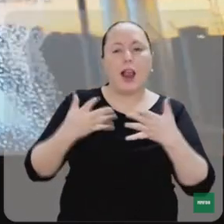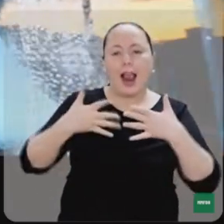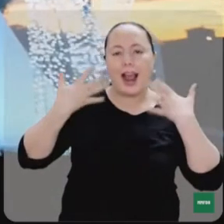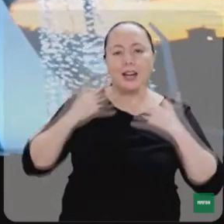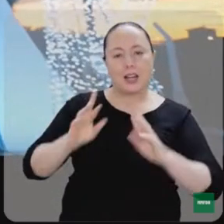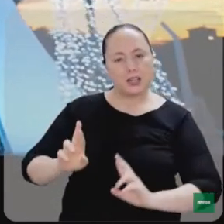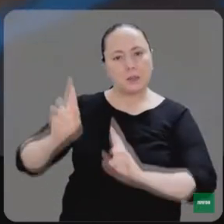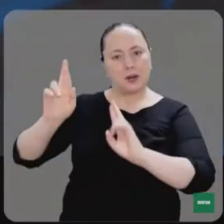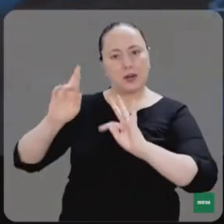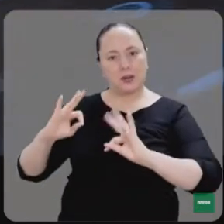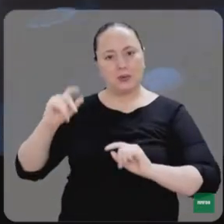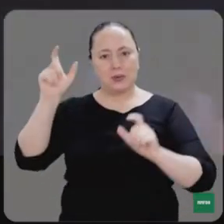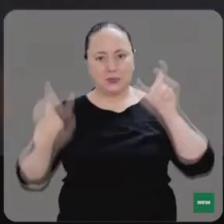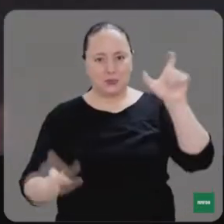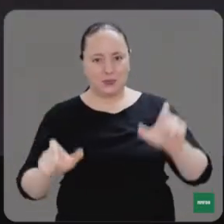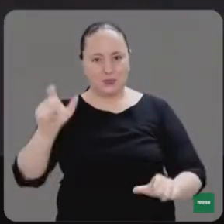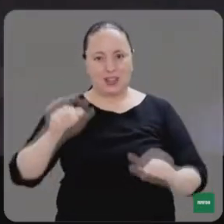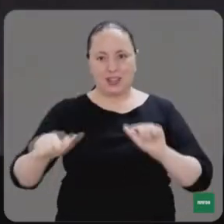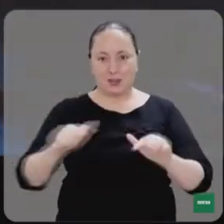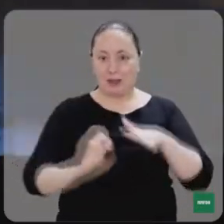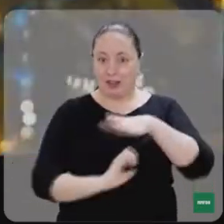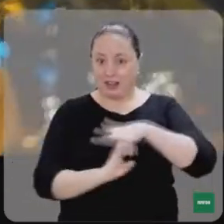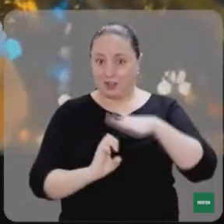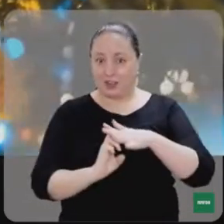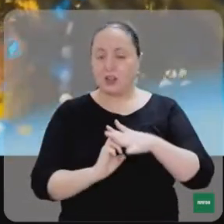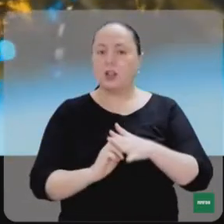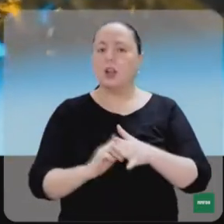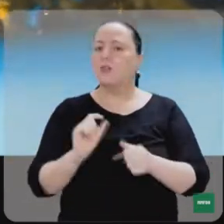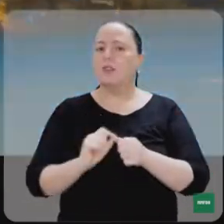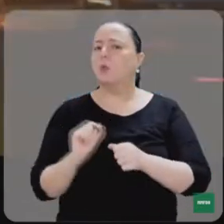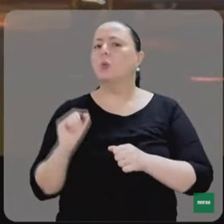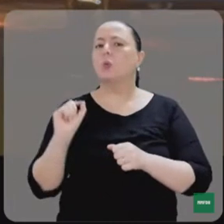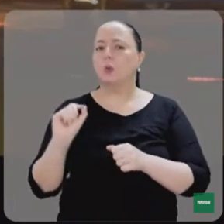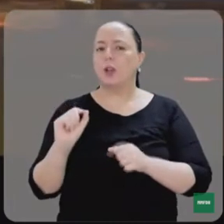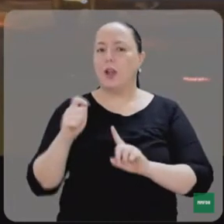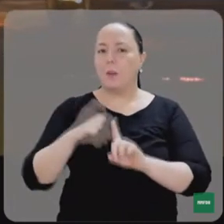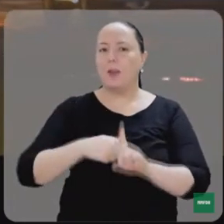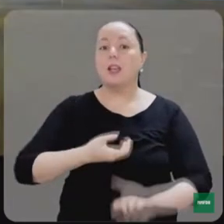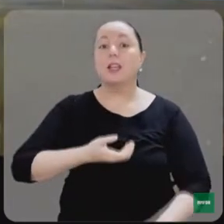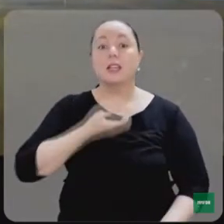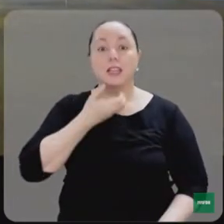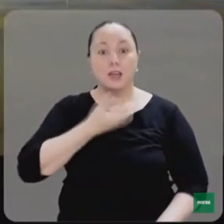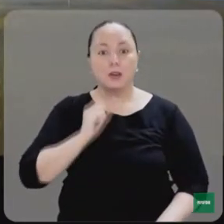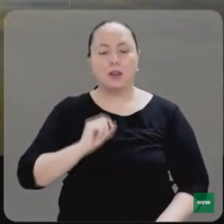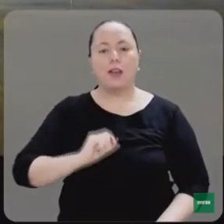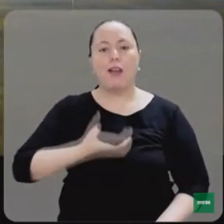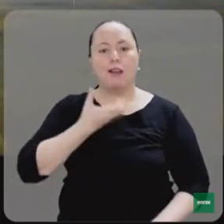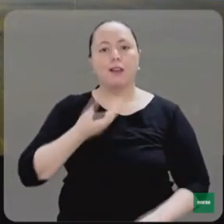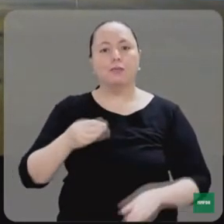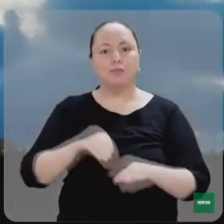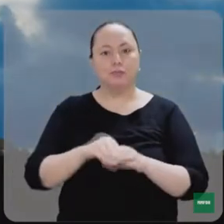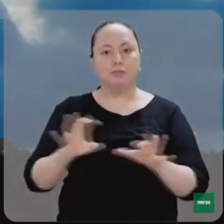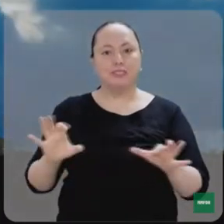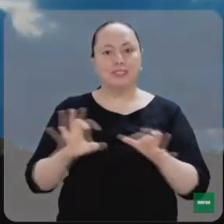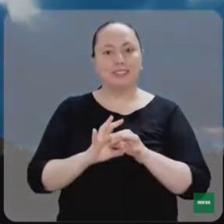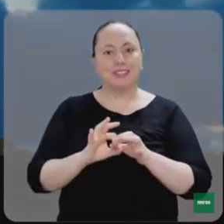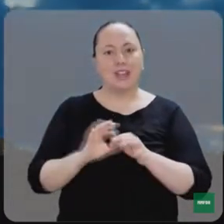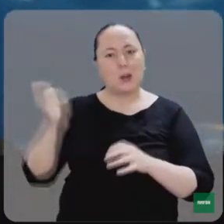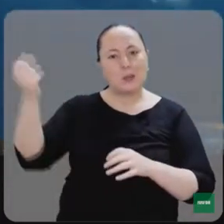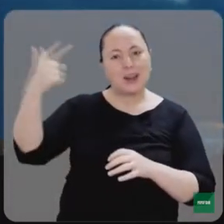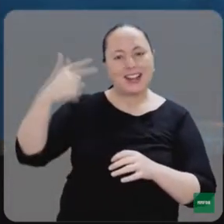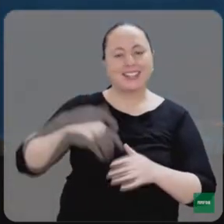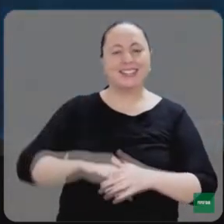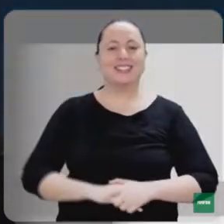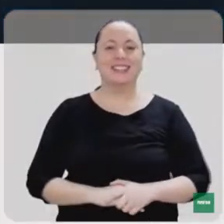para trazer alegria e dar esperança a todos os nossos colaboradores, realizamos no mês de dezembro o